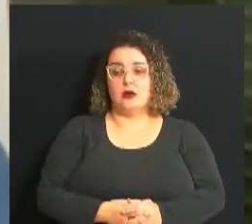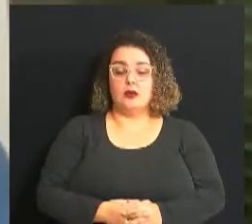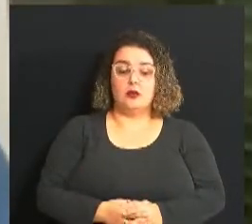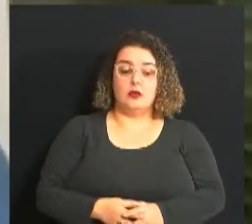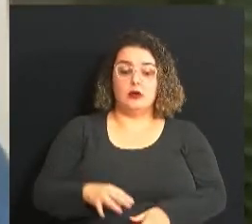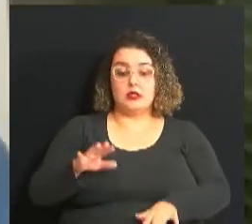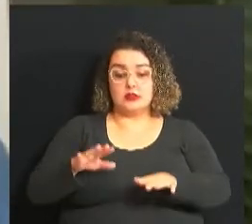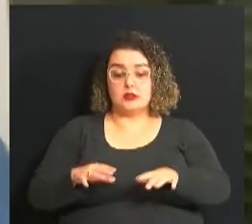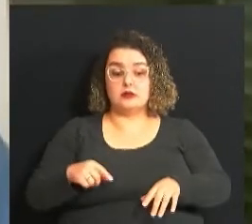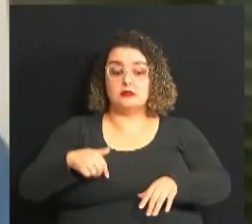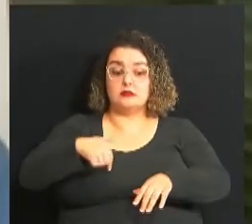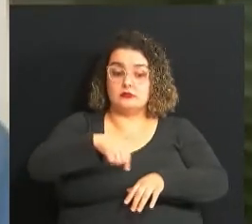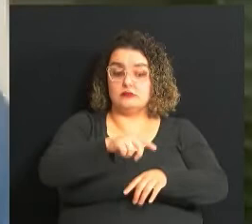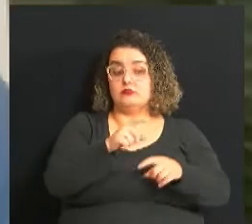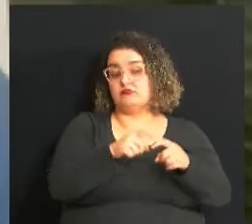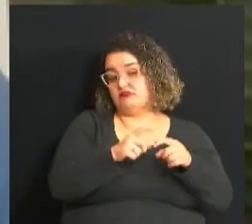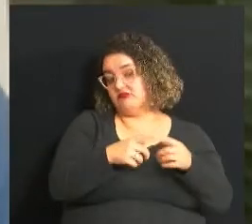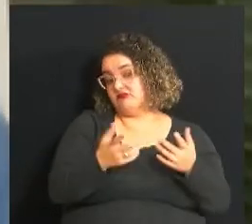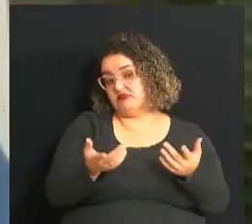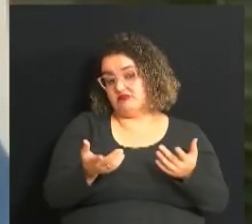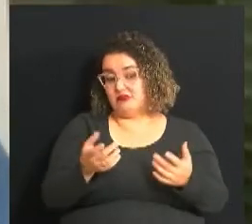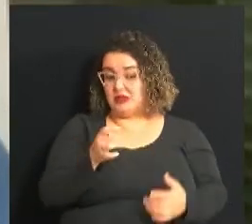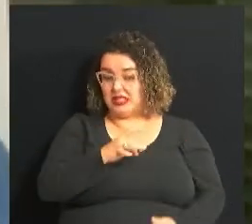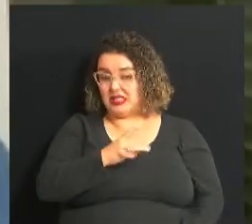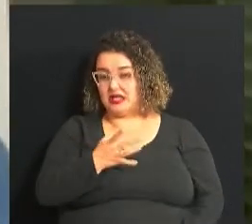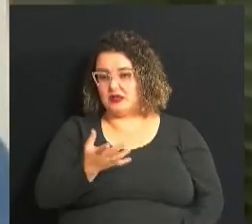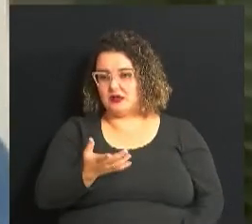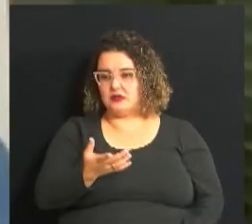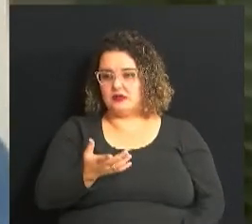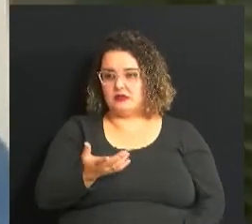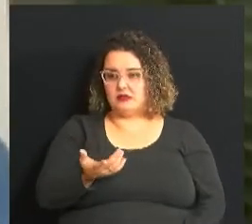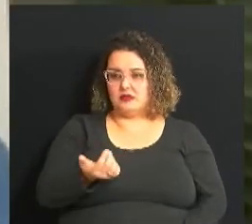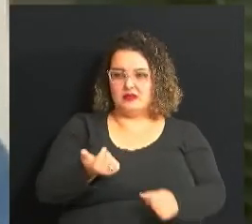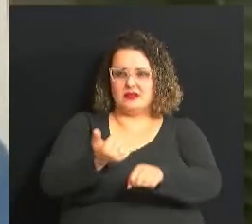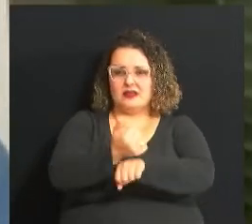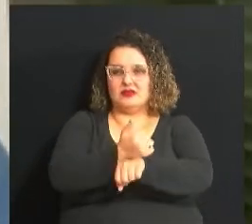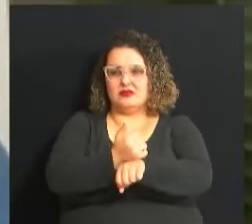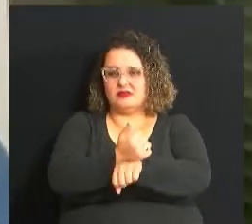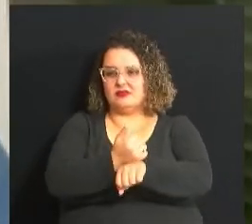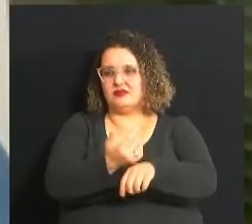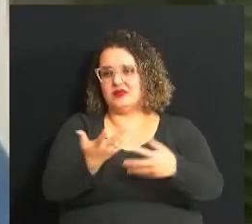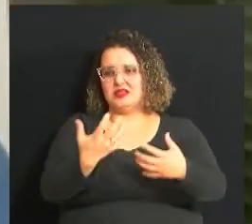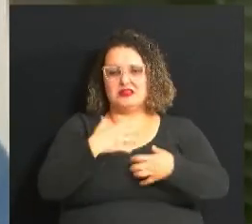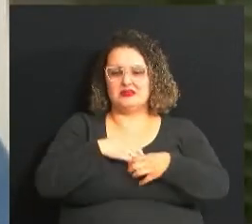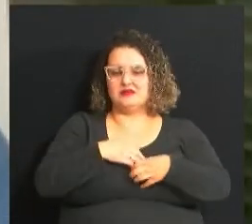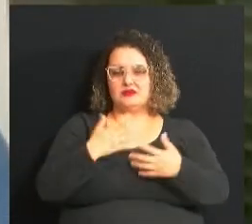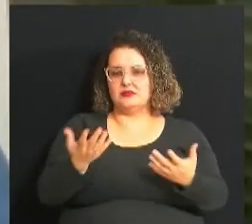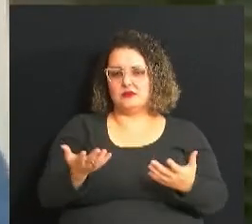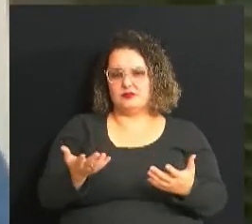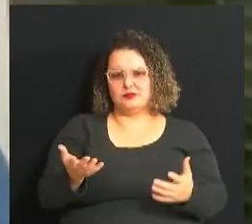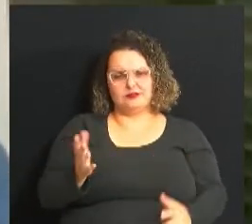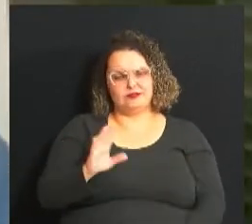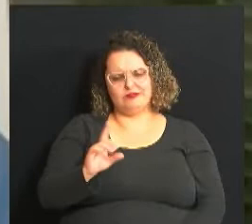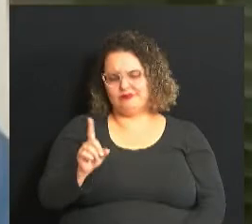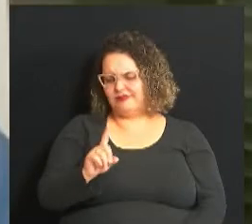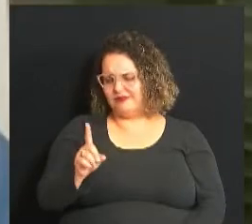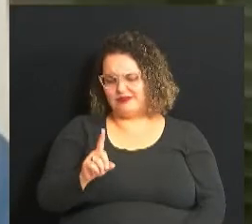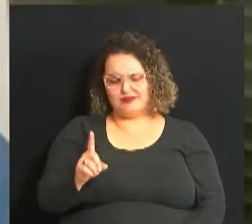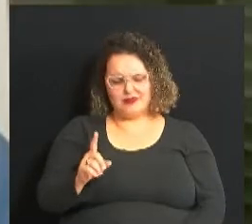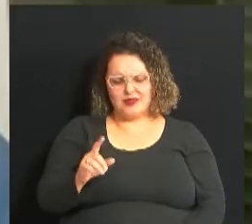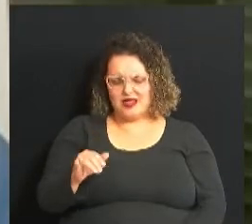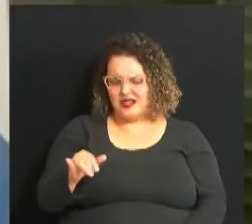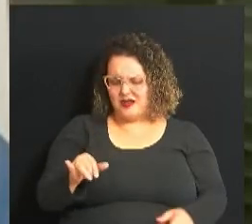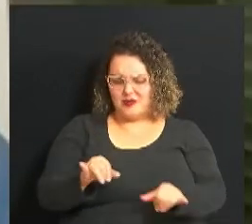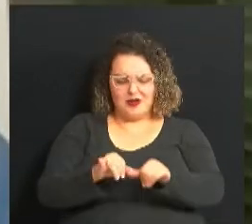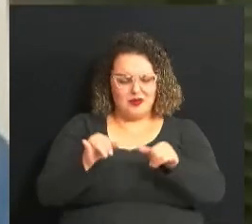Eles preferem, até profissionais, deixa o indivíduo ter os sintomas, mas é uma idiotice isso.